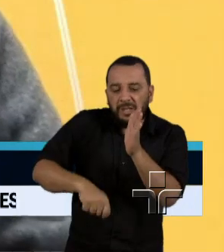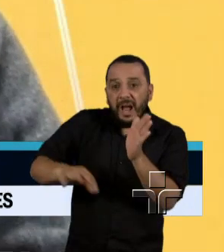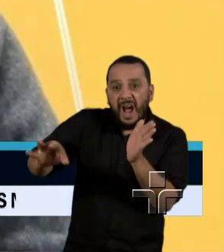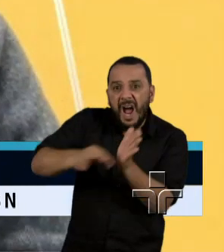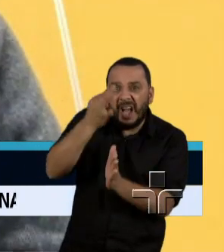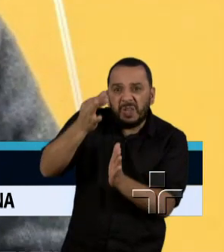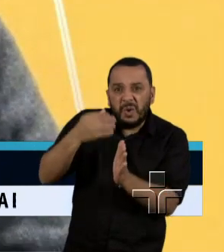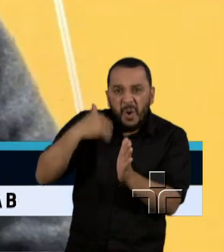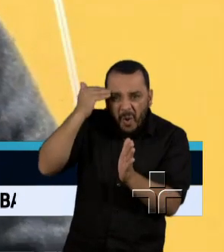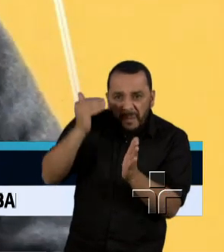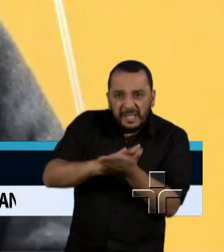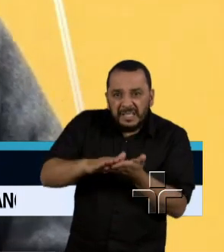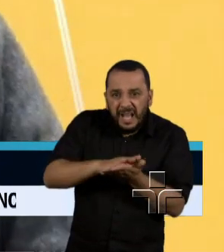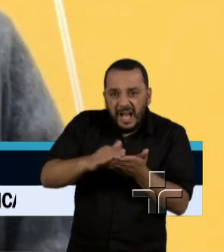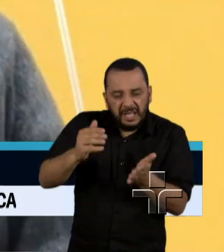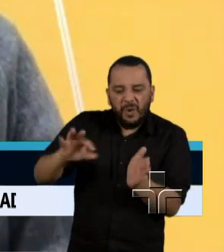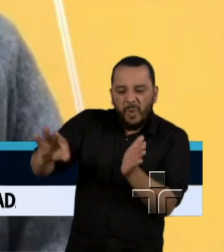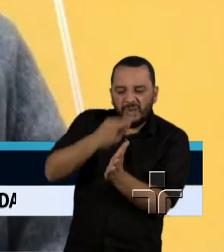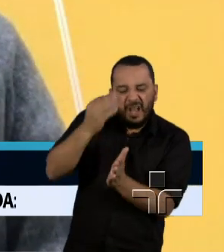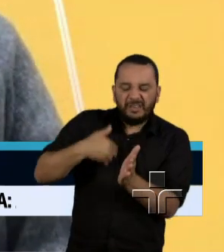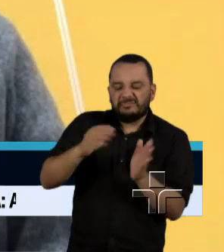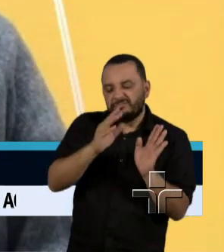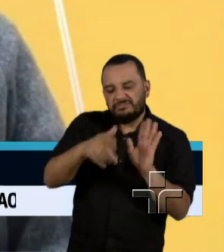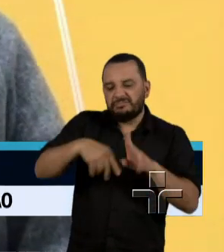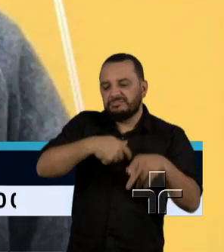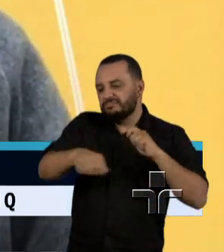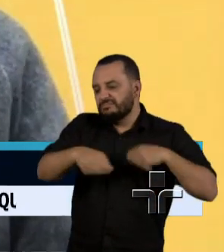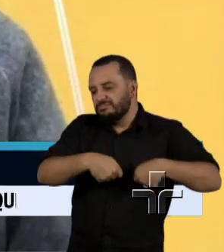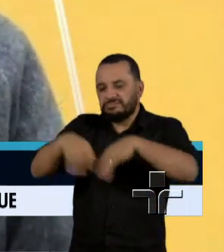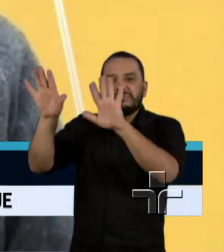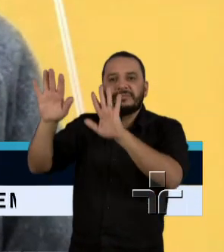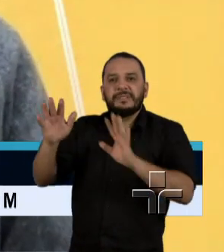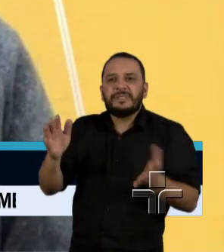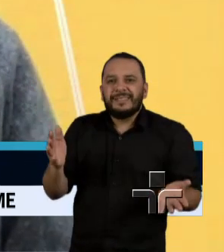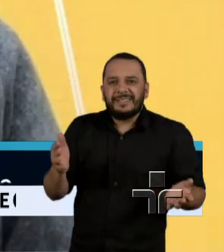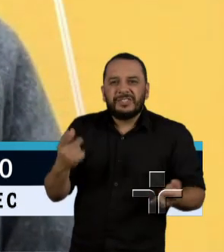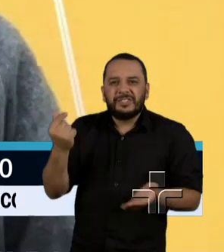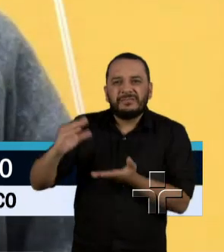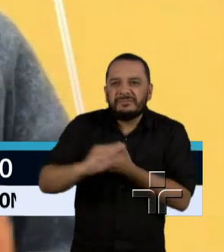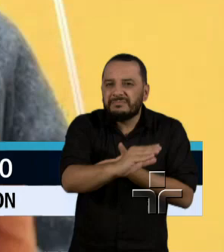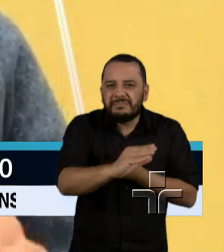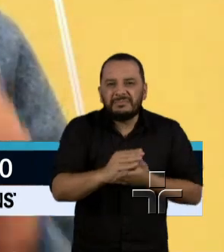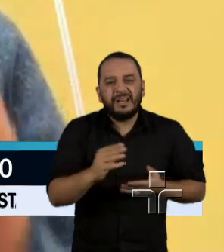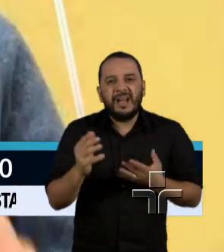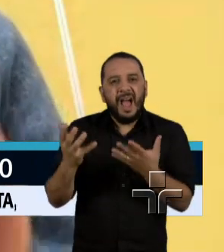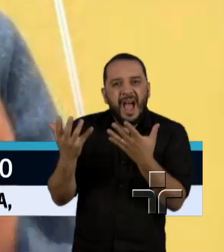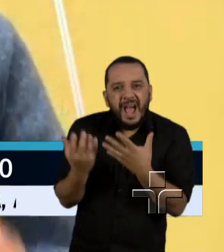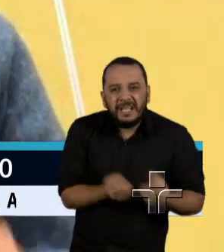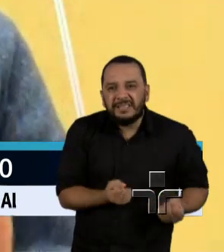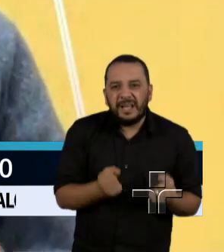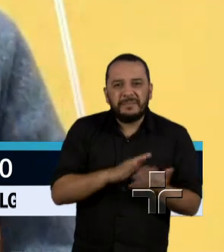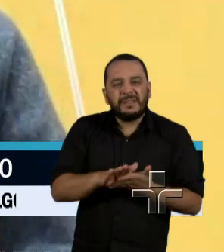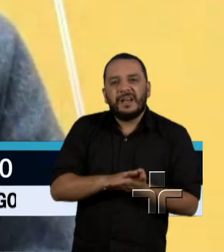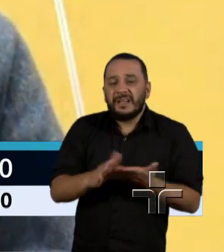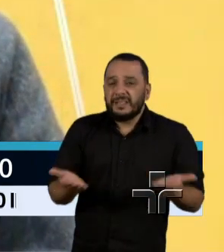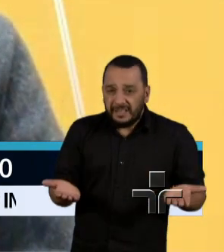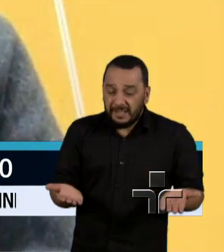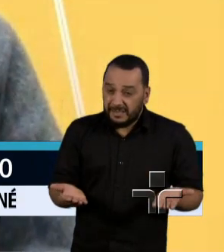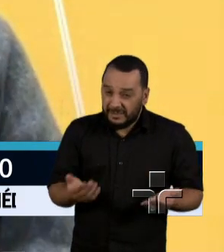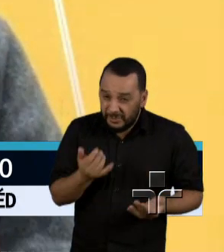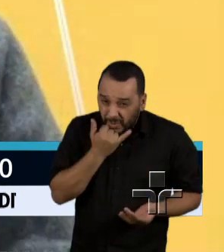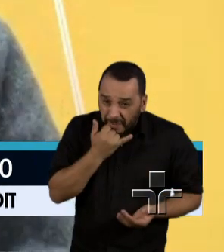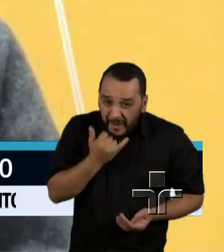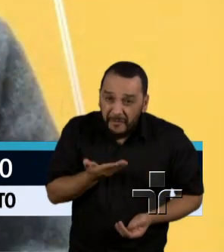de contrato, a gente deixa de receber recursos tão importantes quanto eles do Fundo Amazônia. Não tem recursos assim